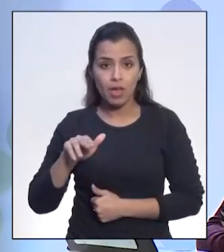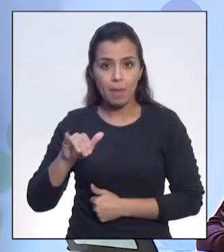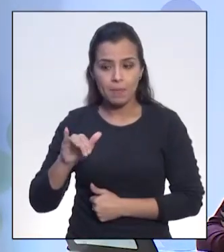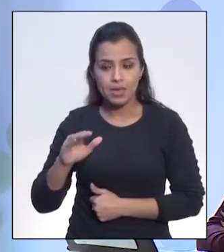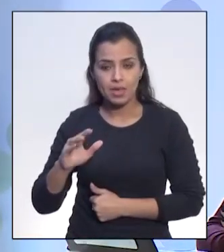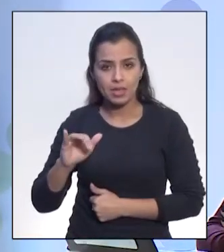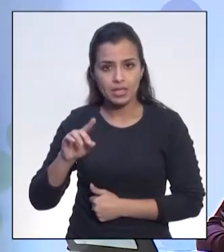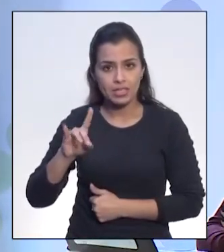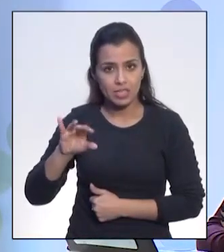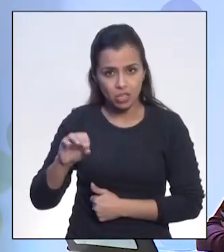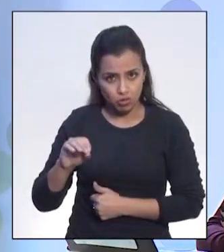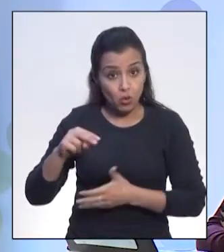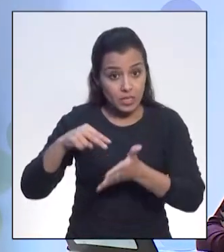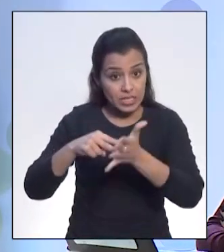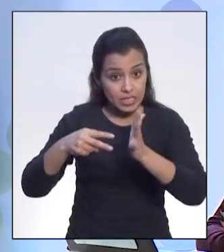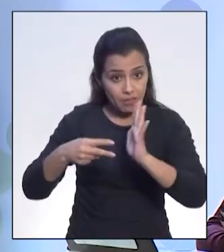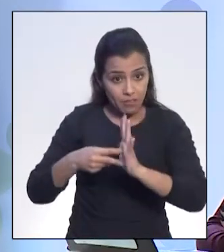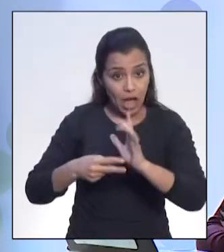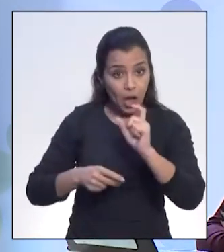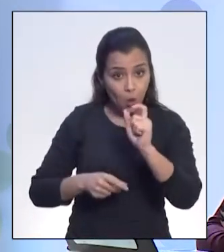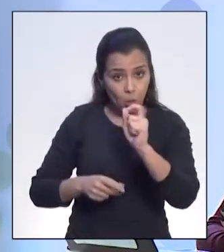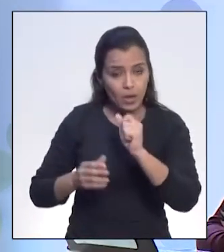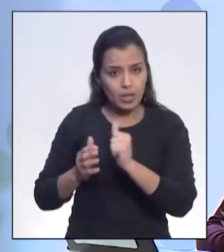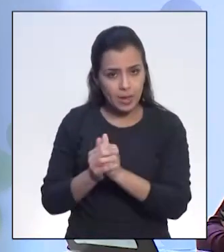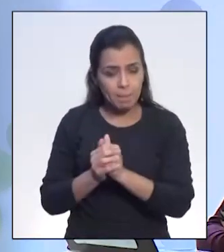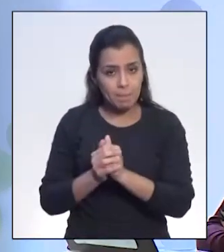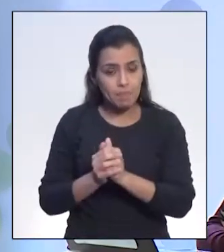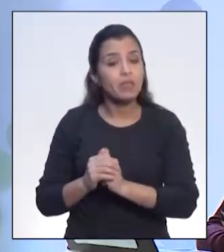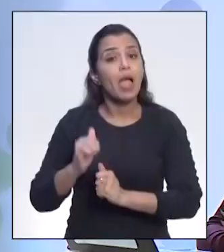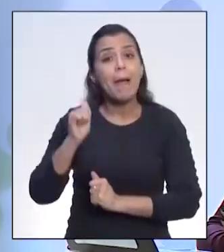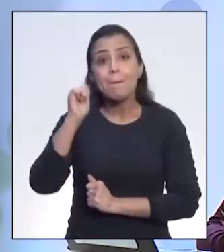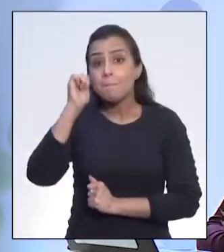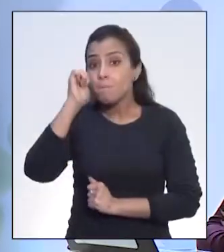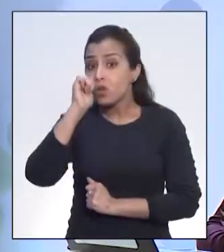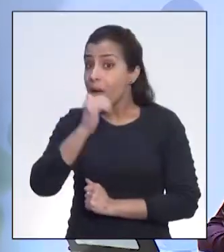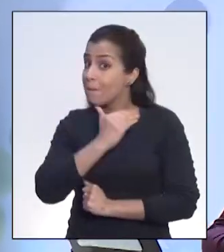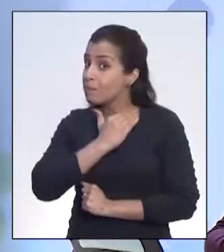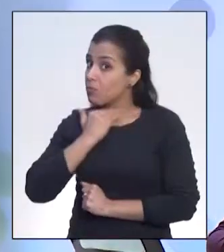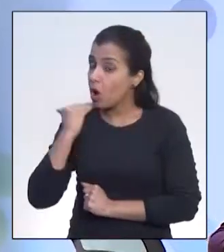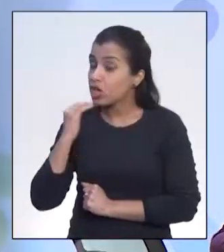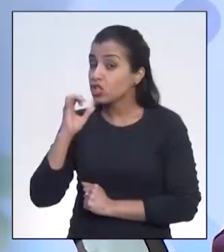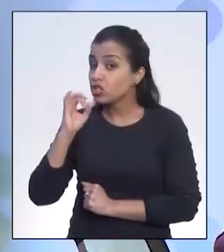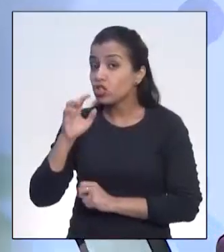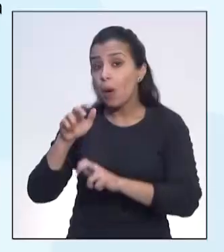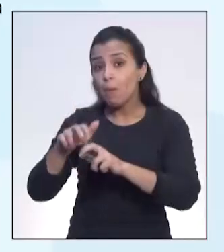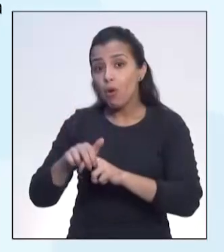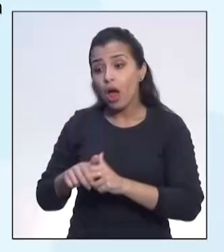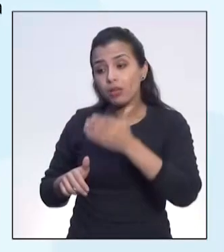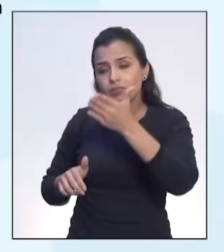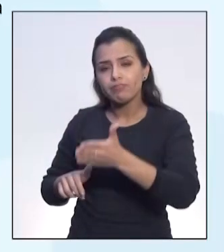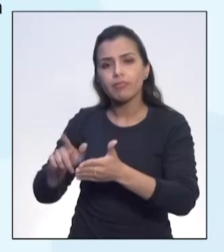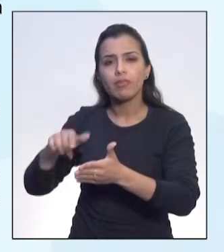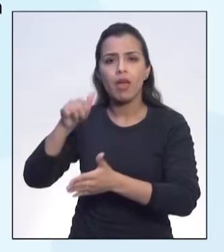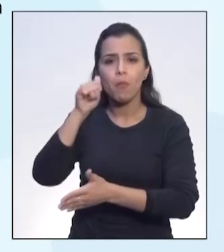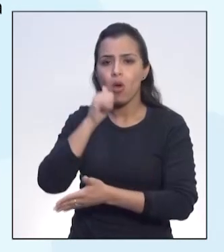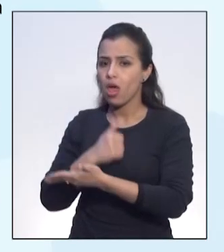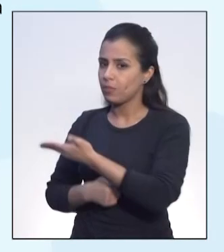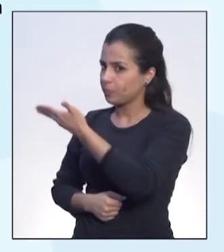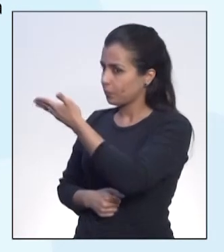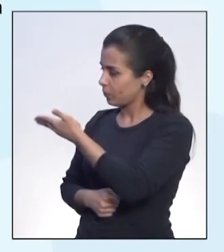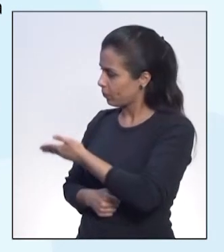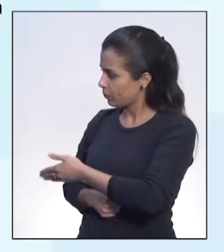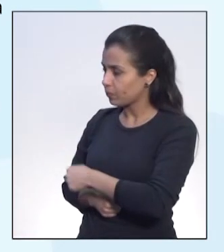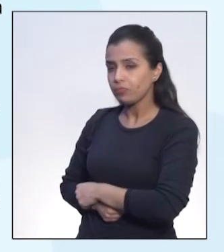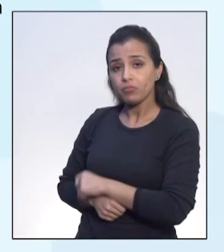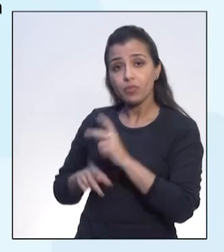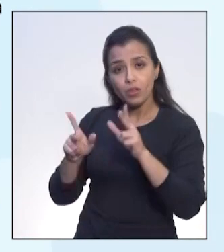é todo ato, né, de assassinato, simplesmente pelo fato das mulheres serem mulheres. Como eu falei no início da aula,